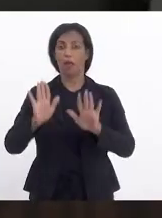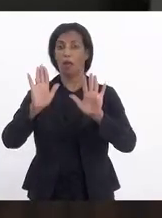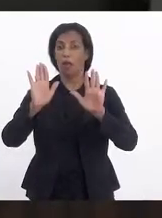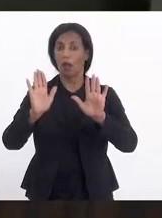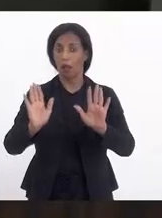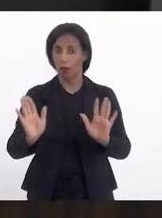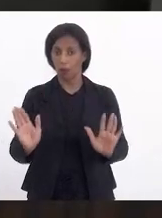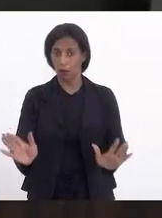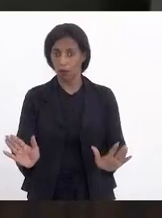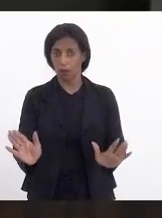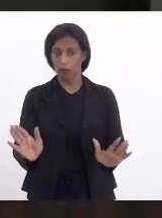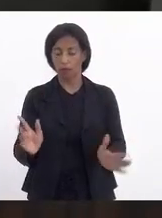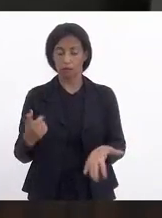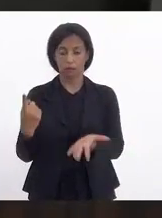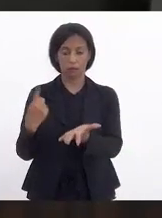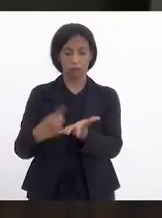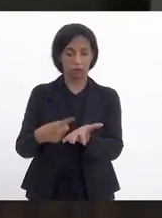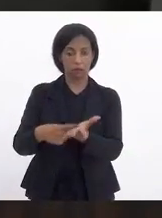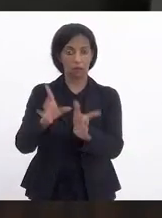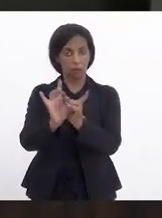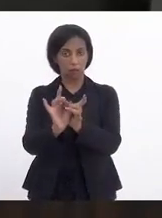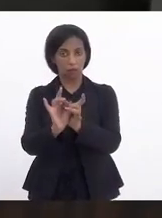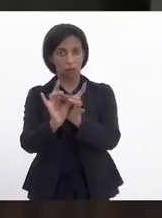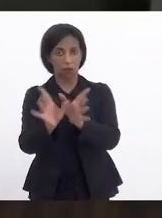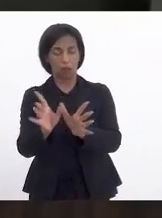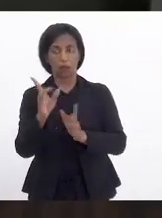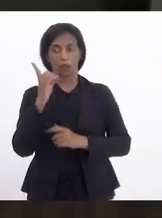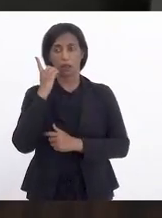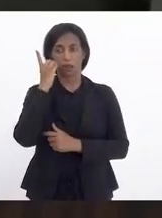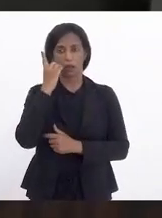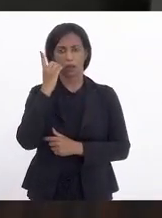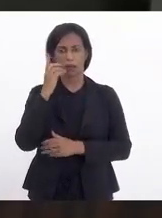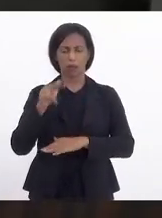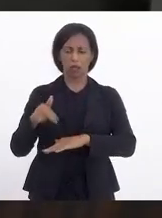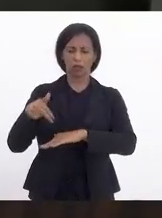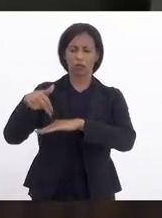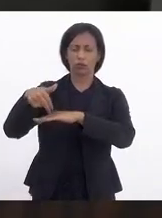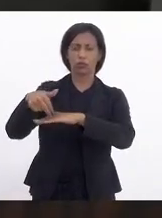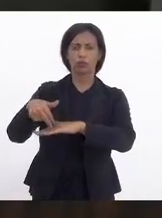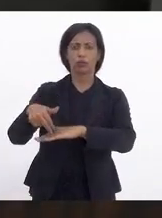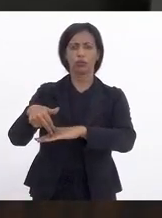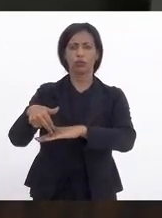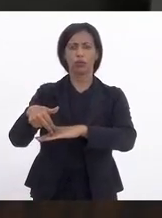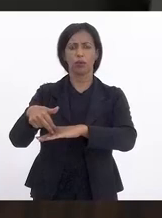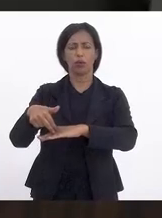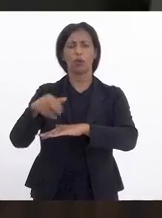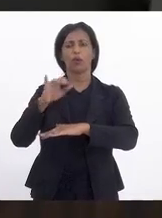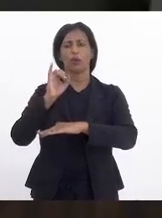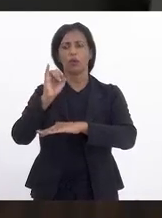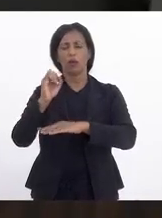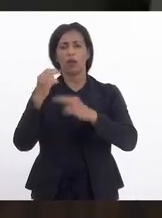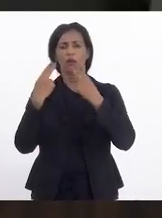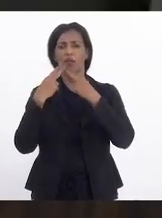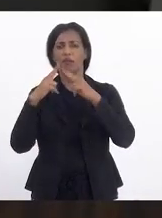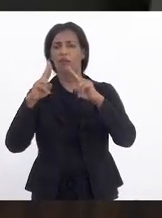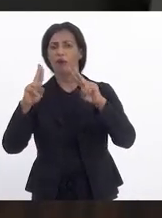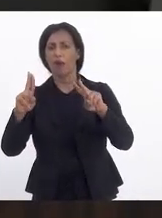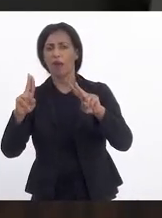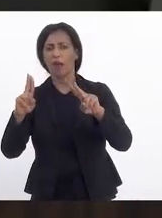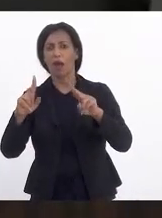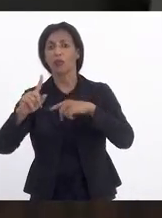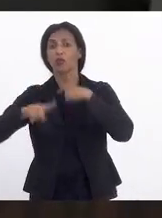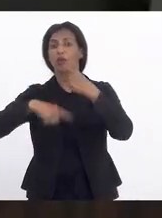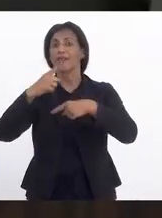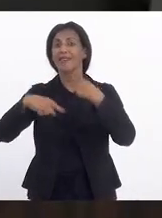o princípio de democrático deputados subiu ali para encaminhar favor levar após a